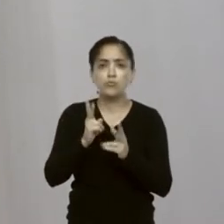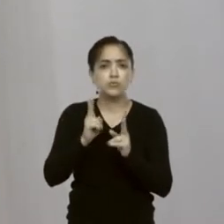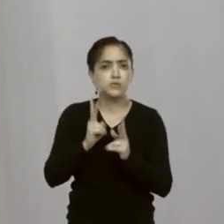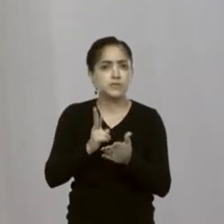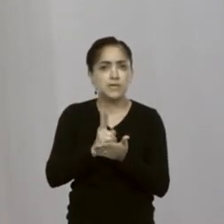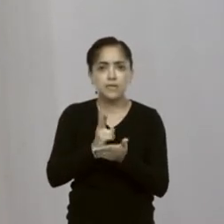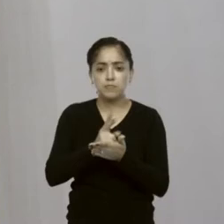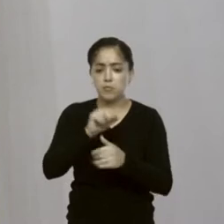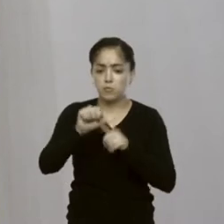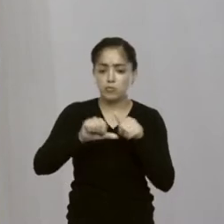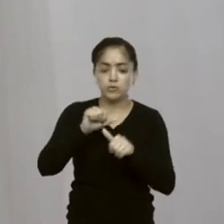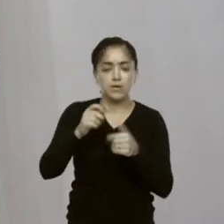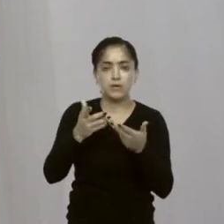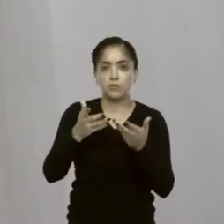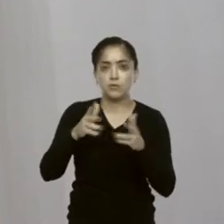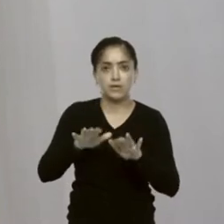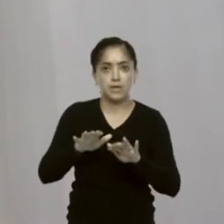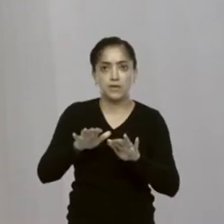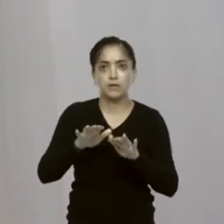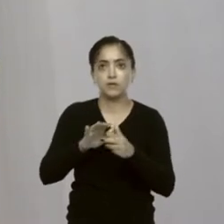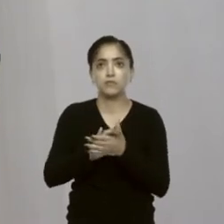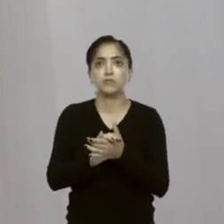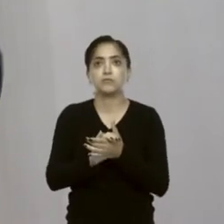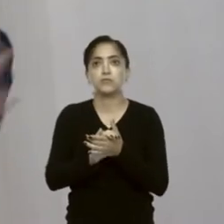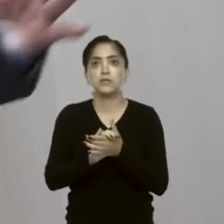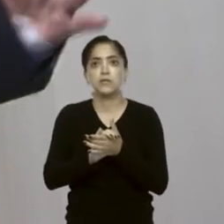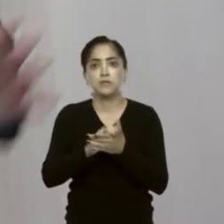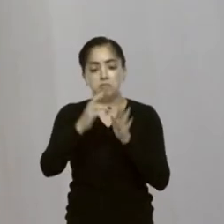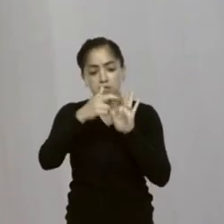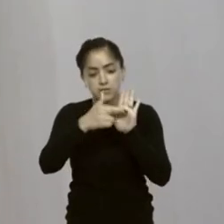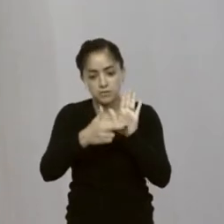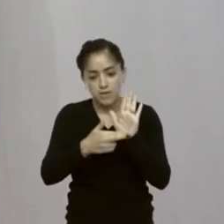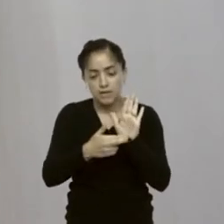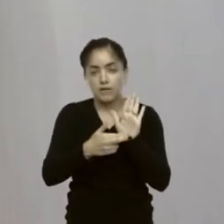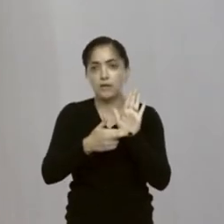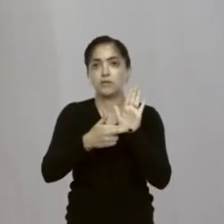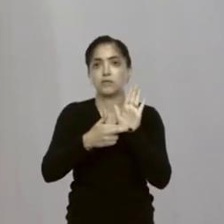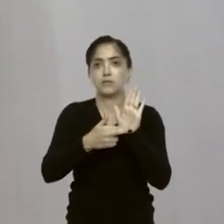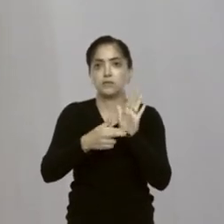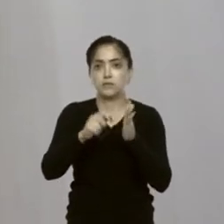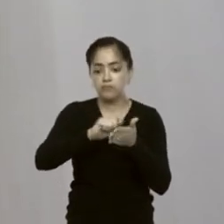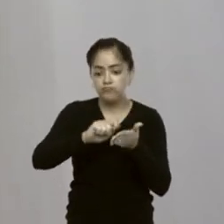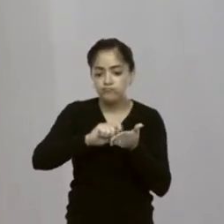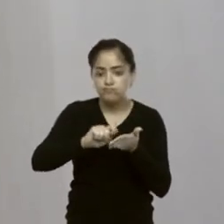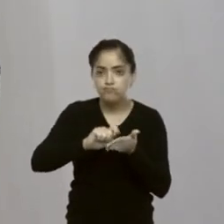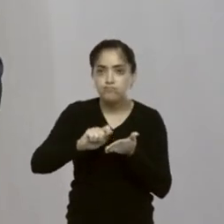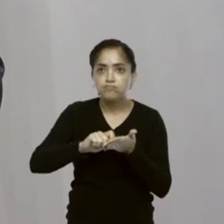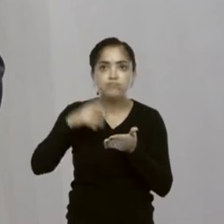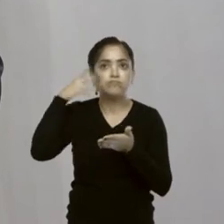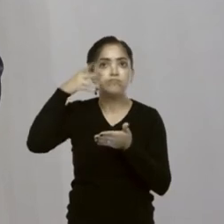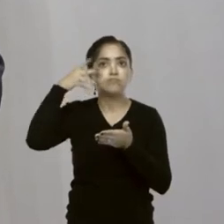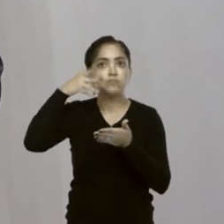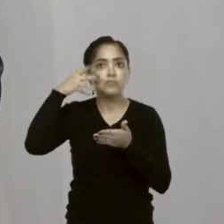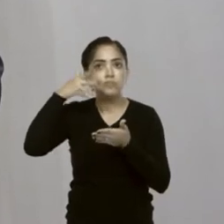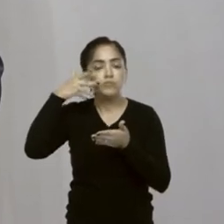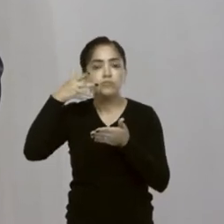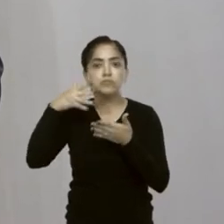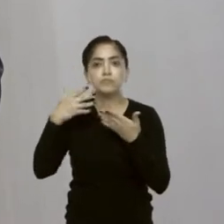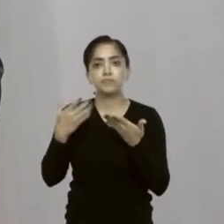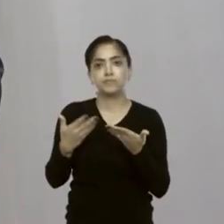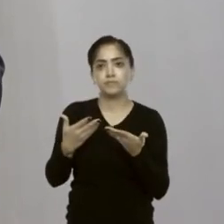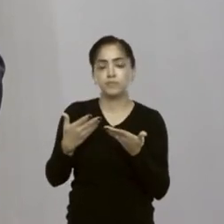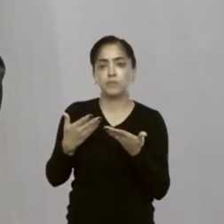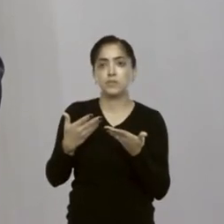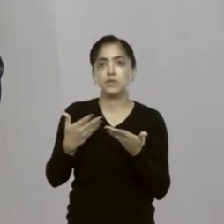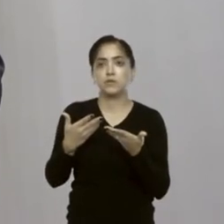mudar também, quebrar o meu protocolo, como sempre fiz, escrever discurso ou falar pela boca dos outros,